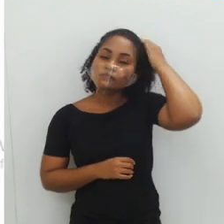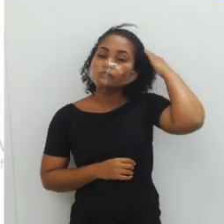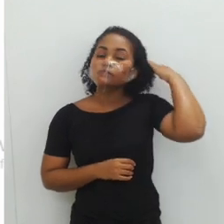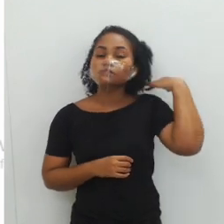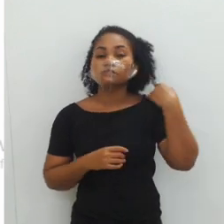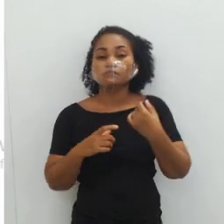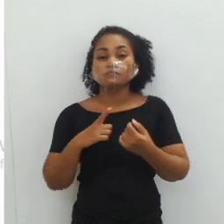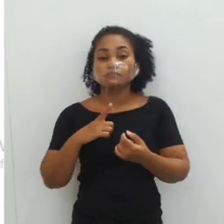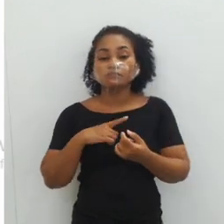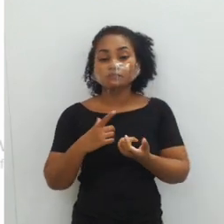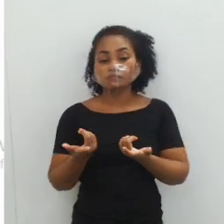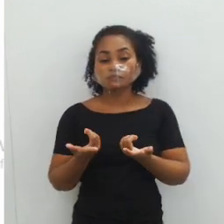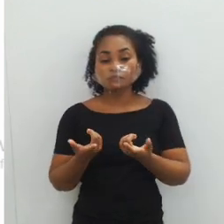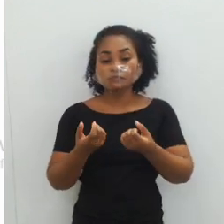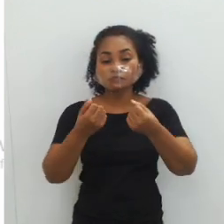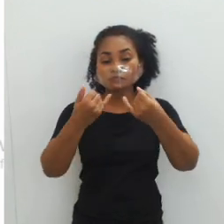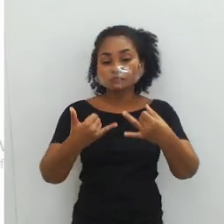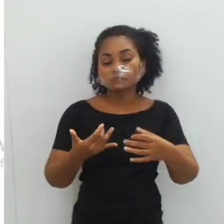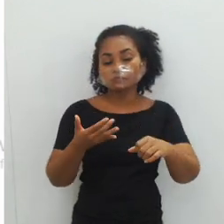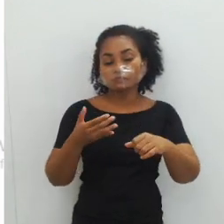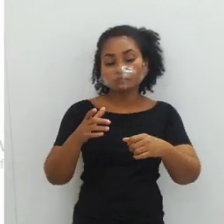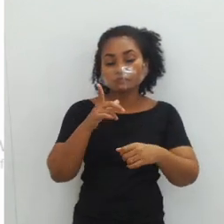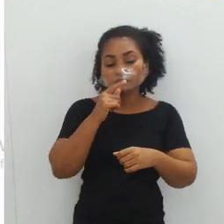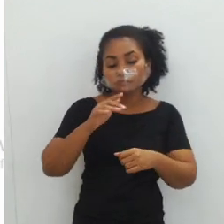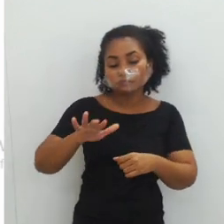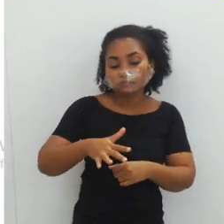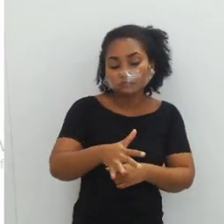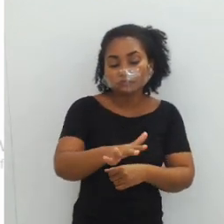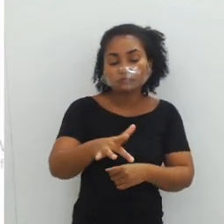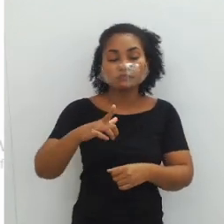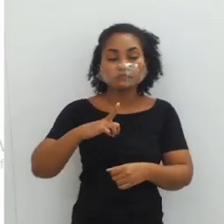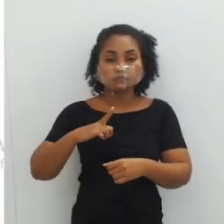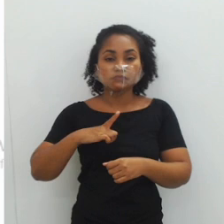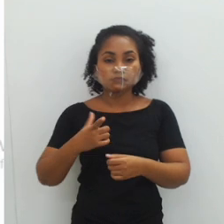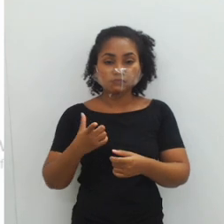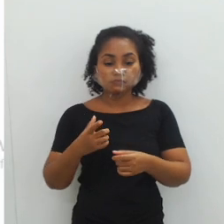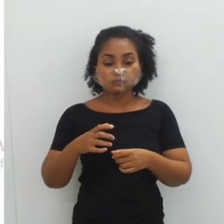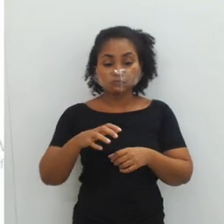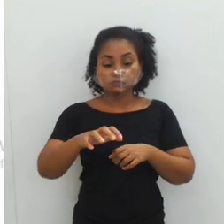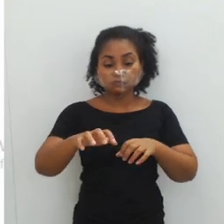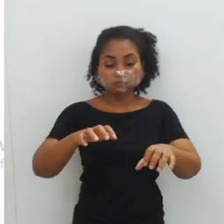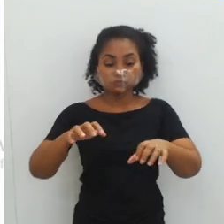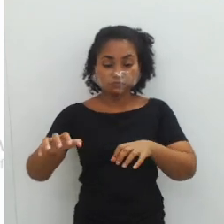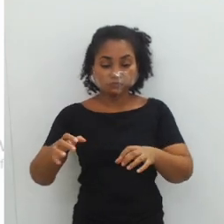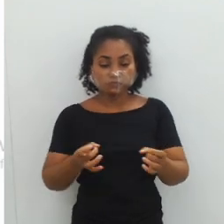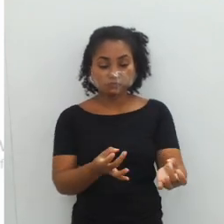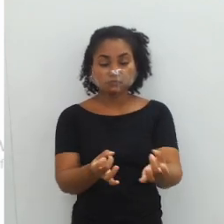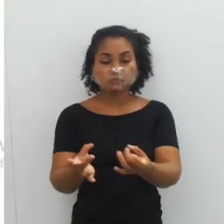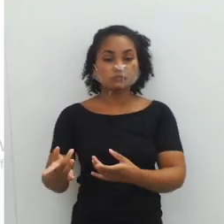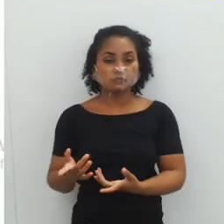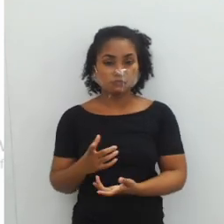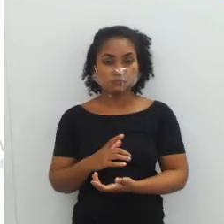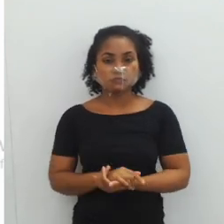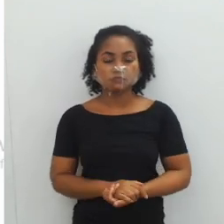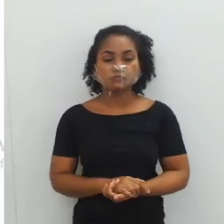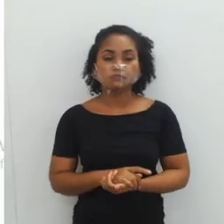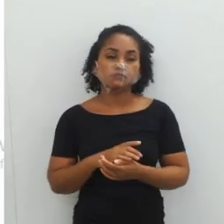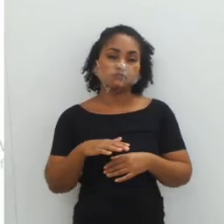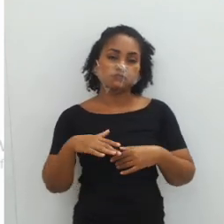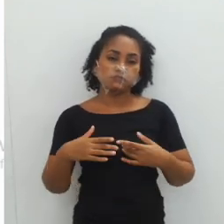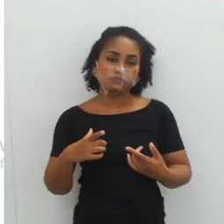geográfico, vamos dizer assim, a oceanos, né, para fazer essa distribuição dos seus produtos pelo mundo. Então